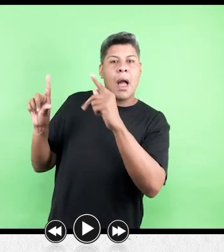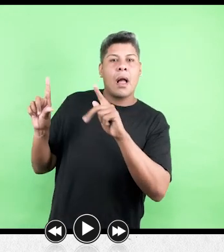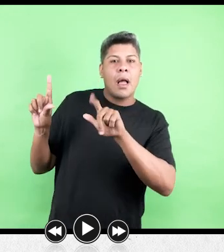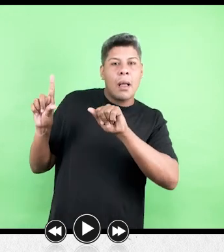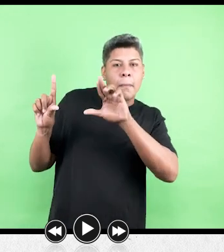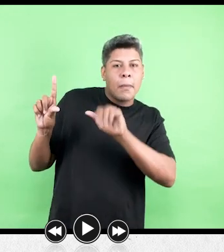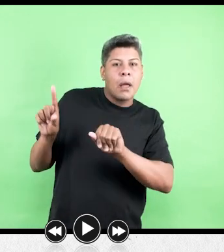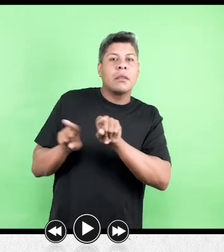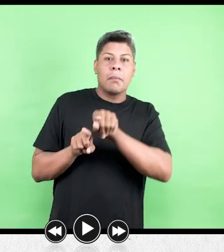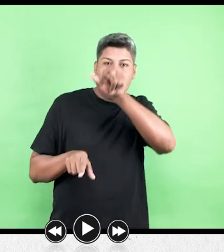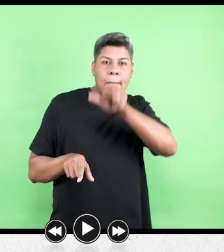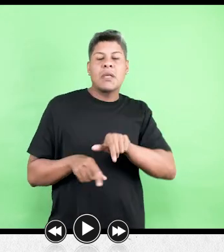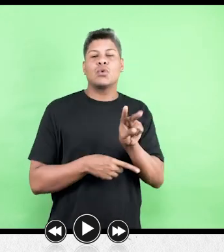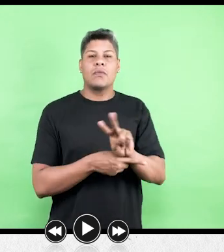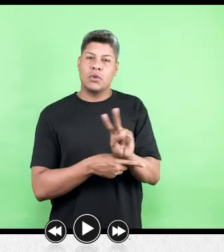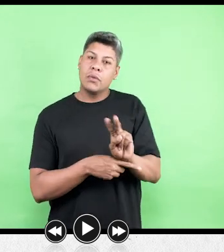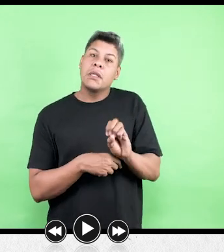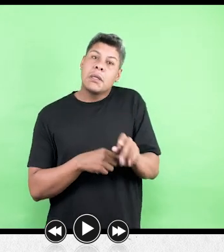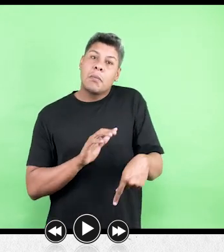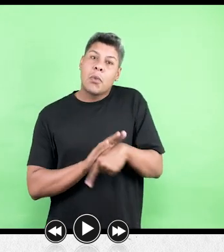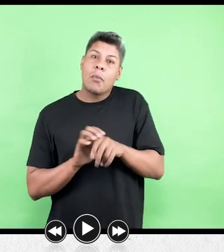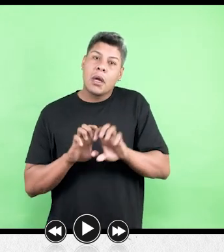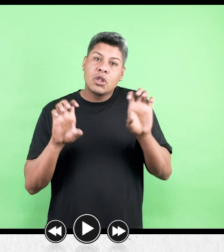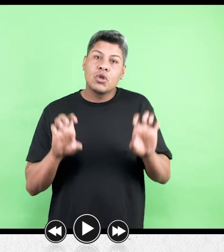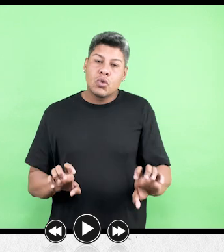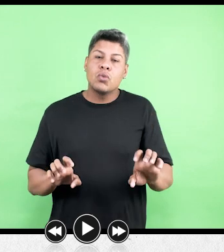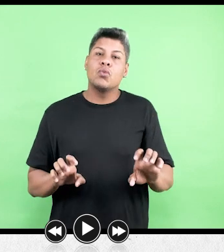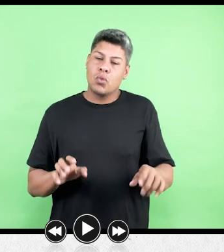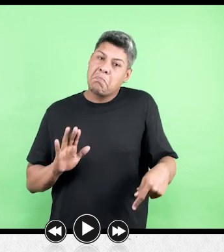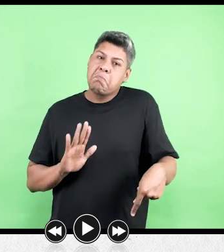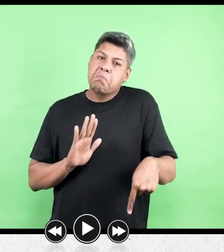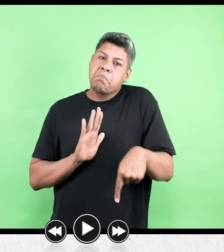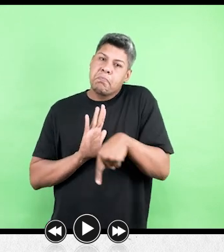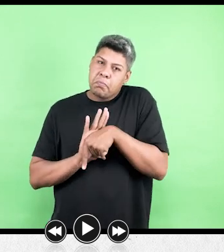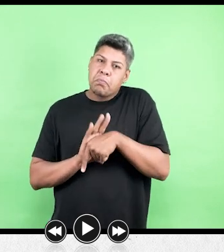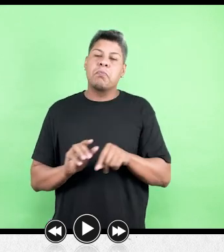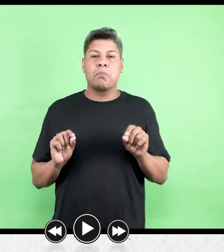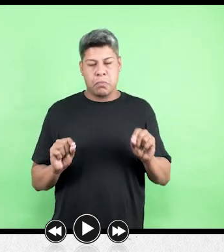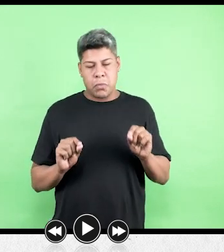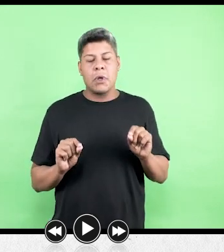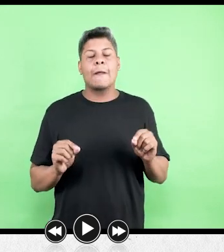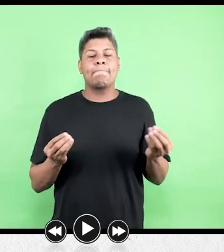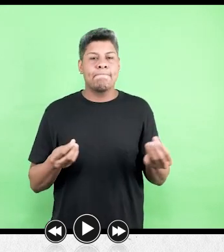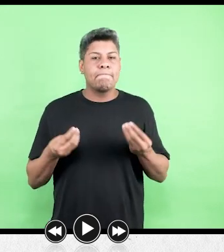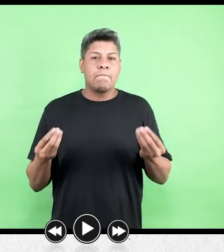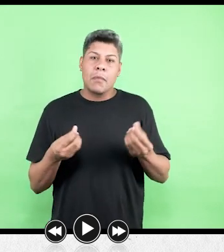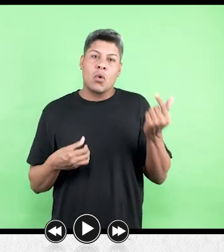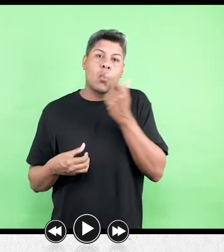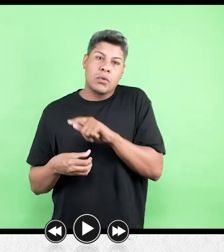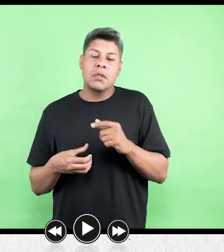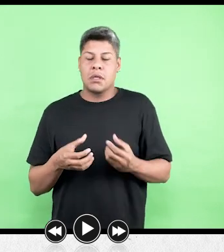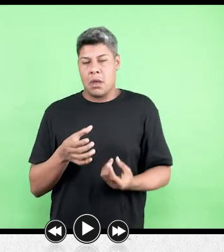vigilância também sobre esses mananciais e se a própria infraestrutura física está apropriada para o fim de captação de